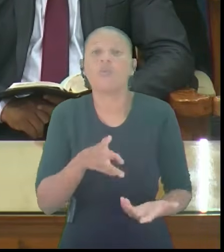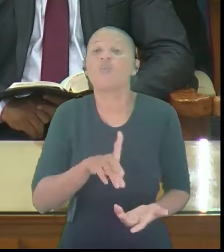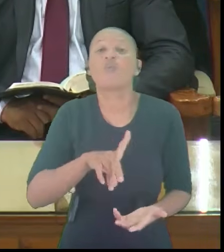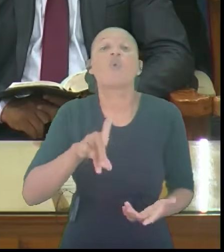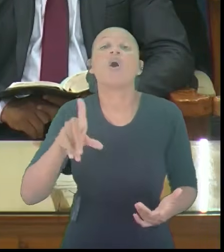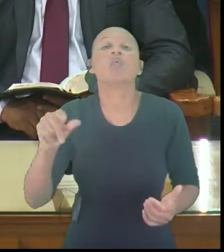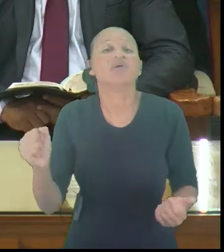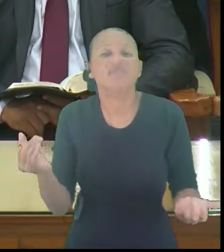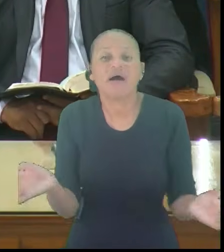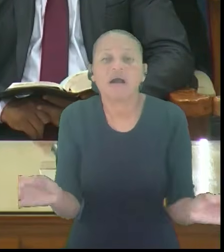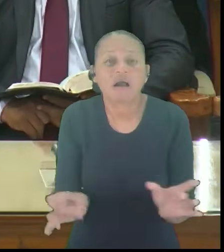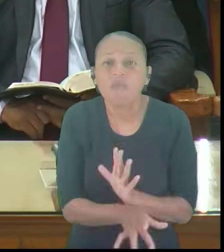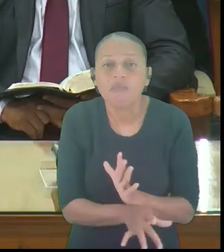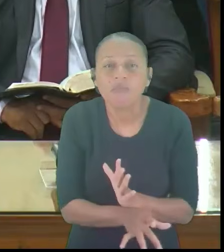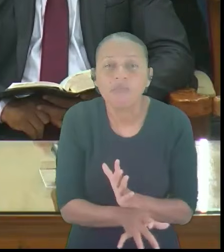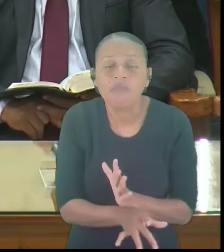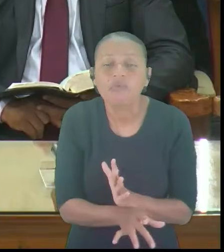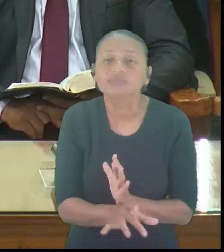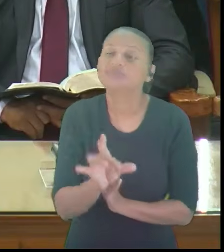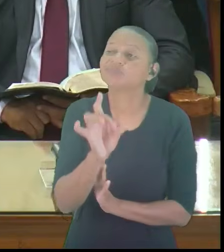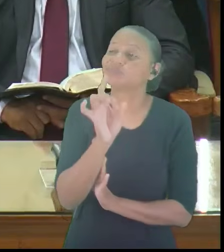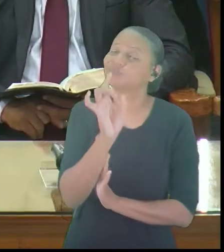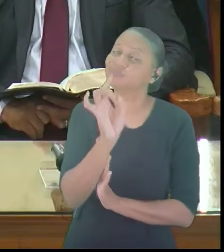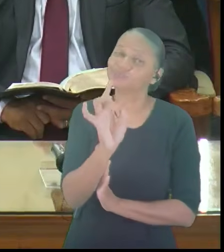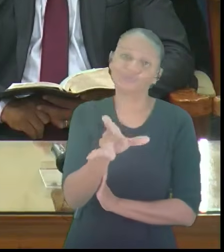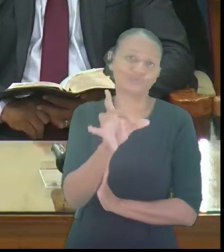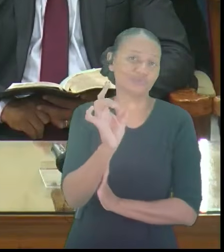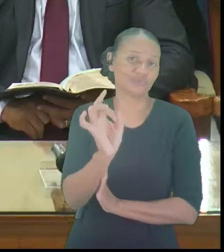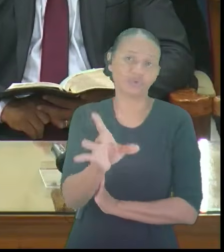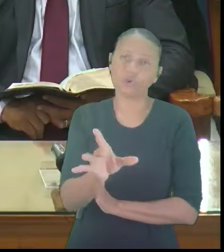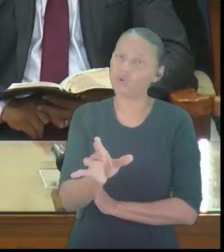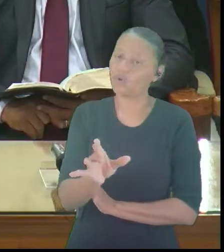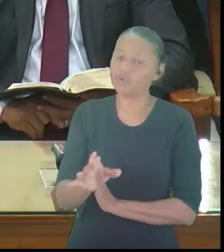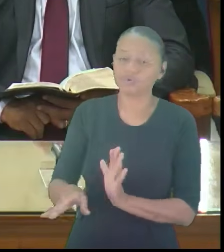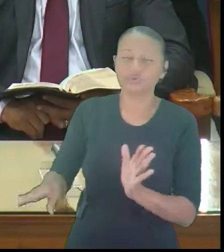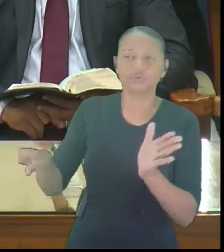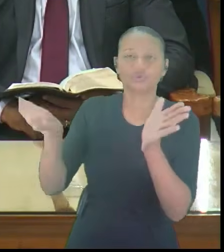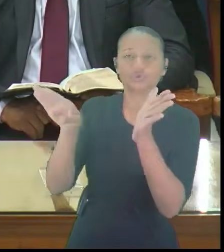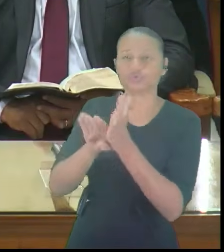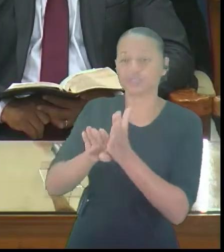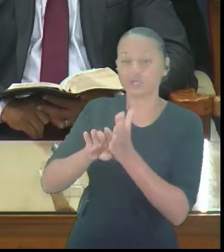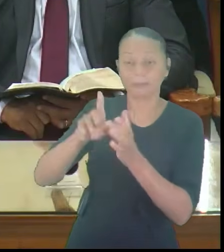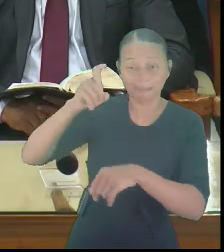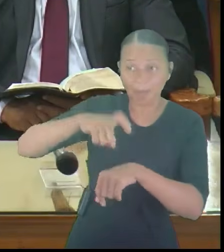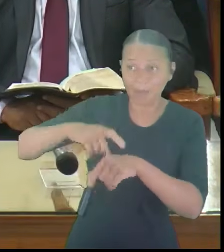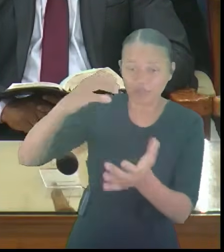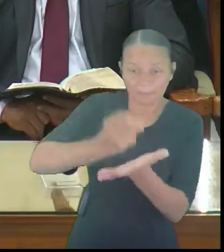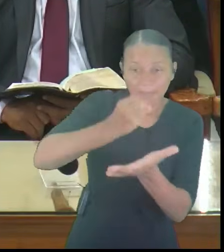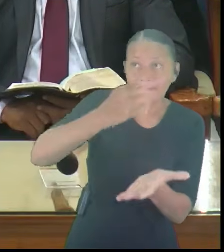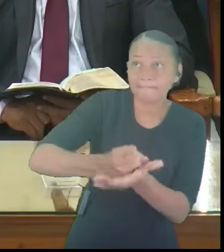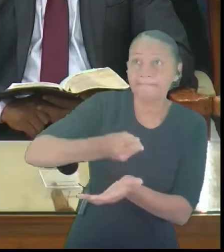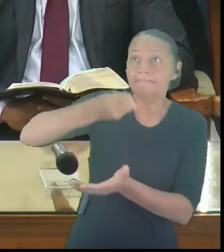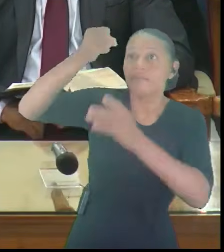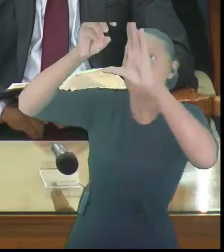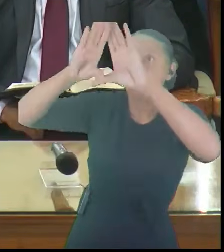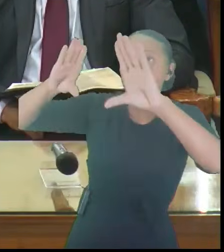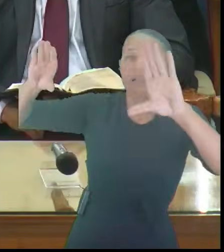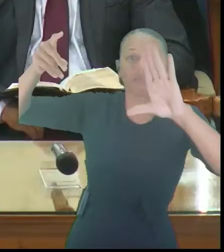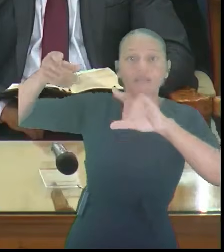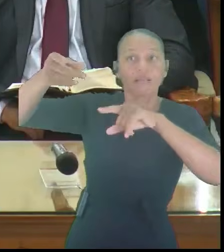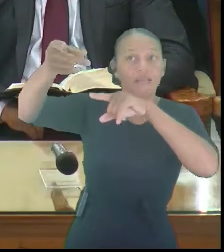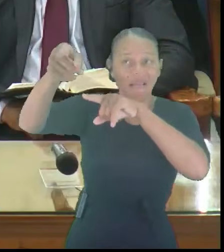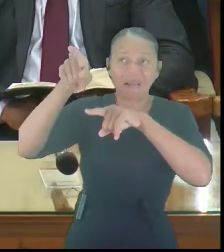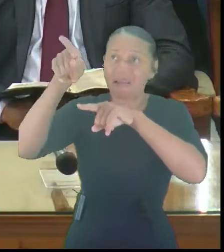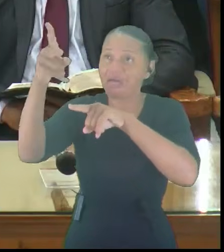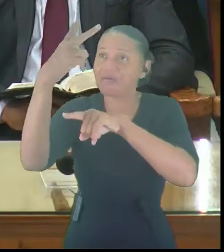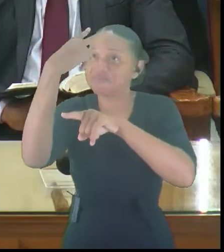cessar? Só quando chegar a eternidade. Lá no céu não vai ter cego, lá